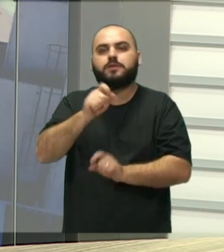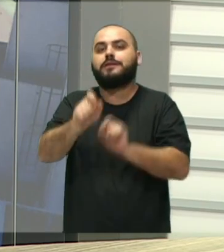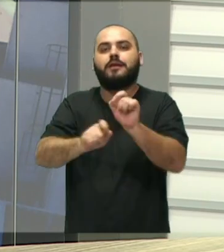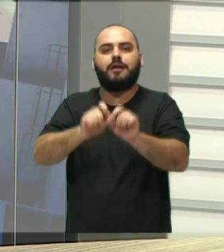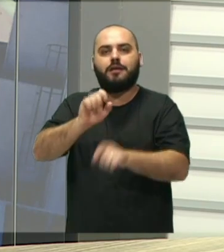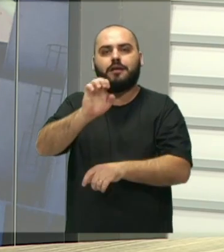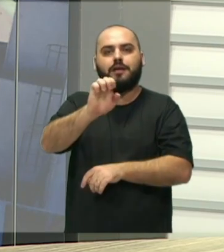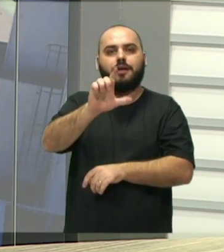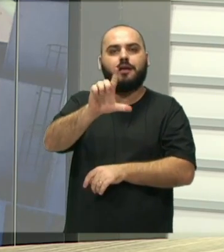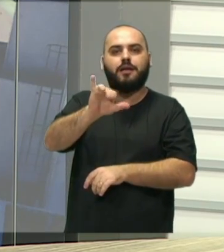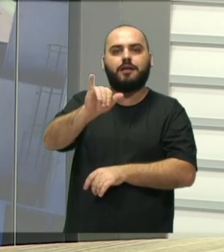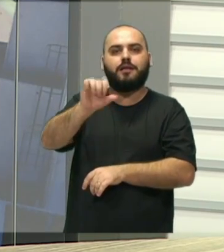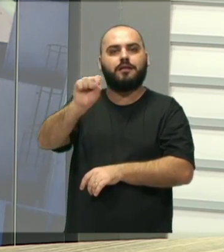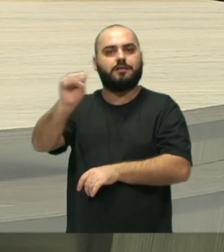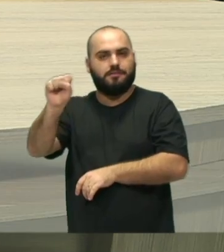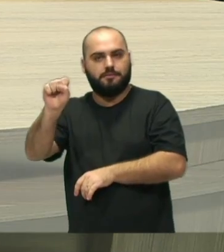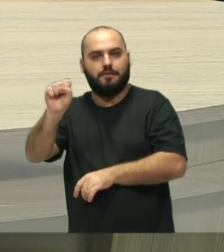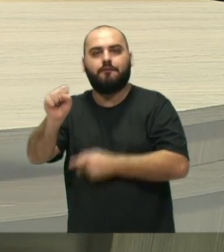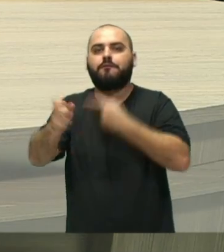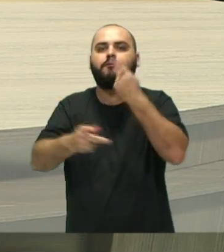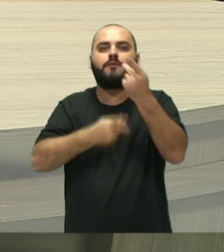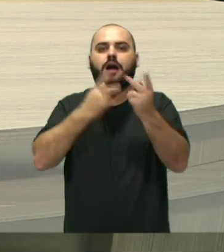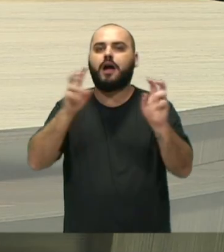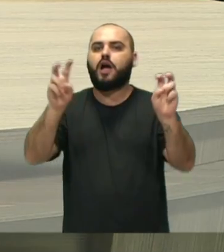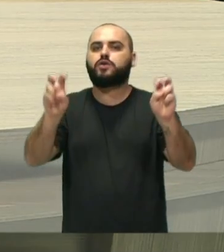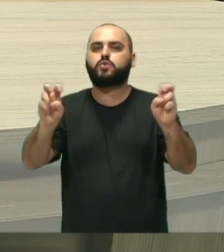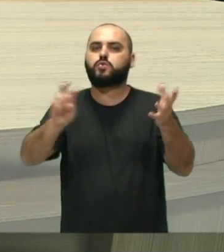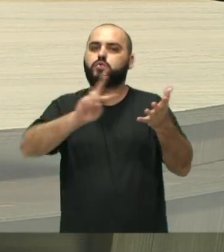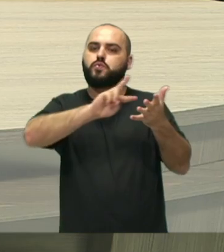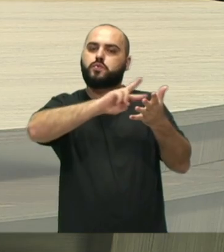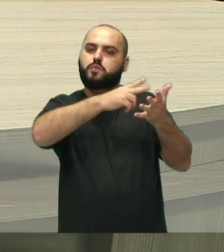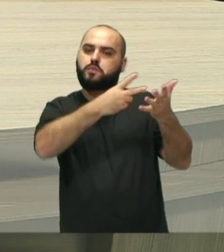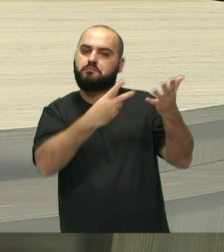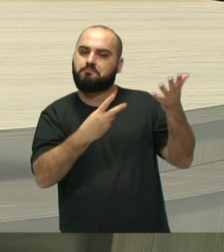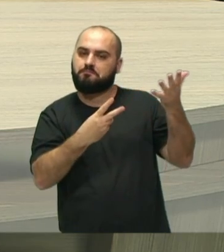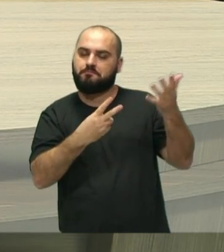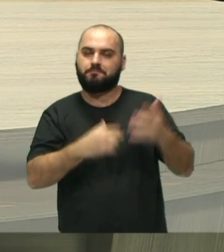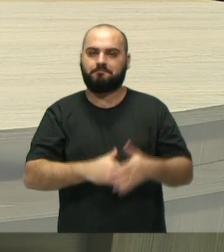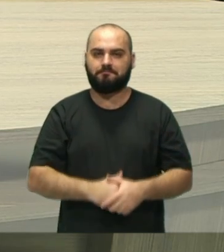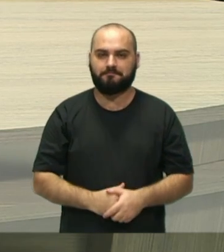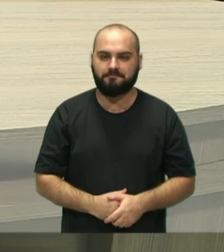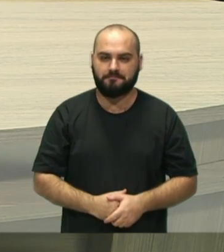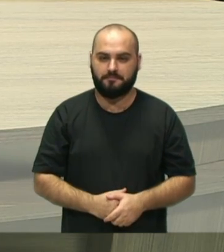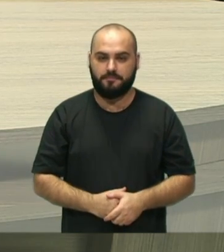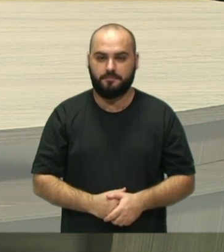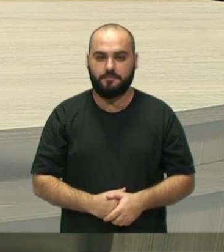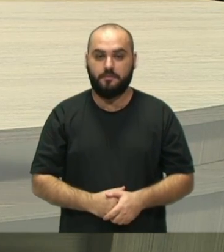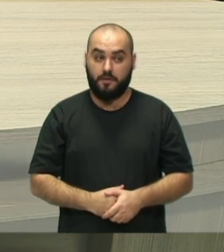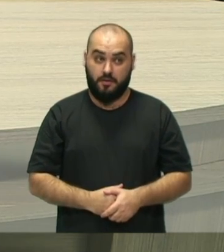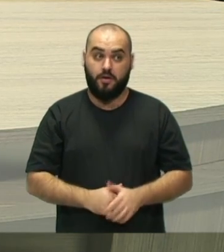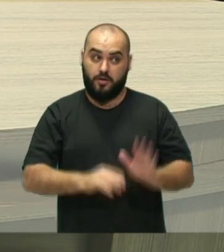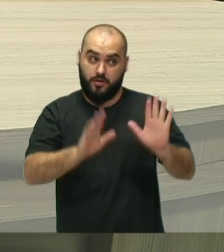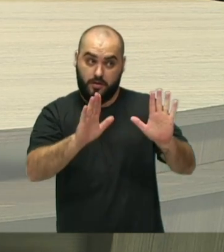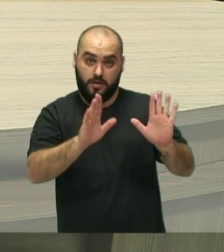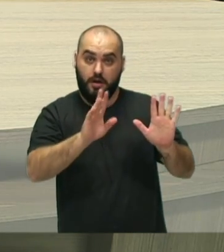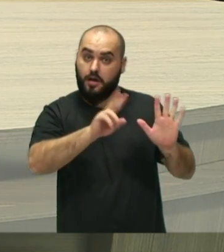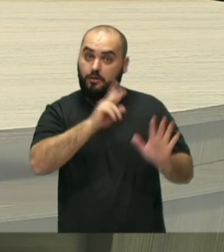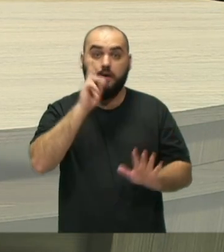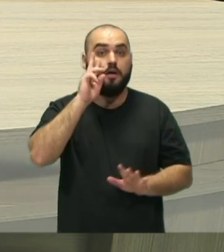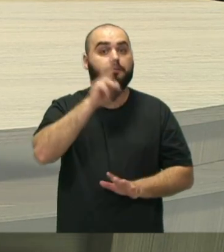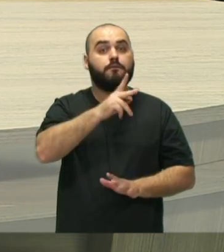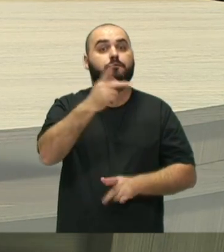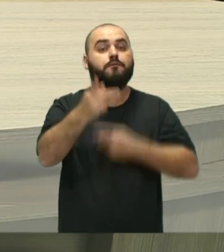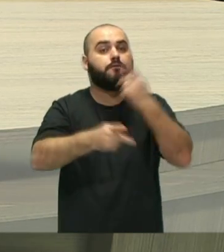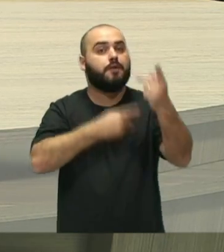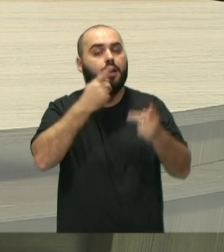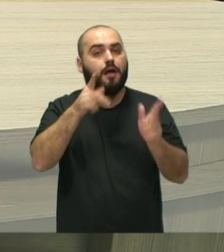falando sobre poesia. E agora, Elis, vamos falar especificamente desse livro maravilhoso,